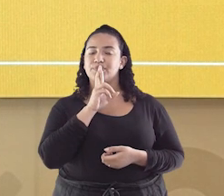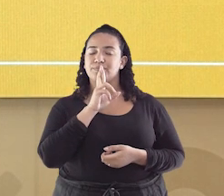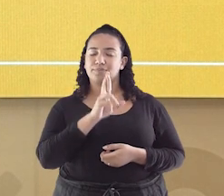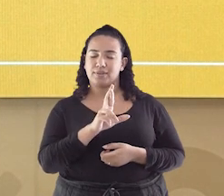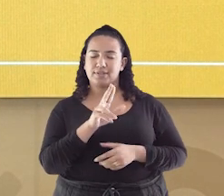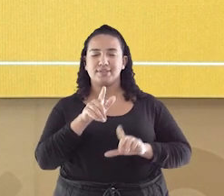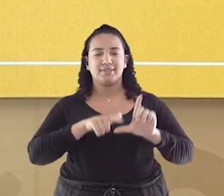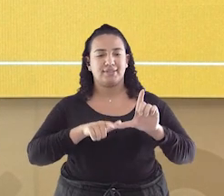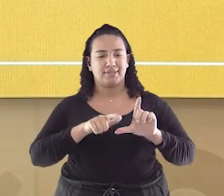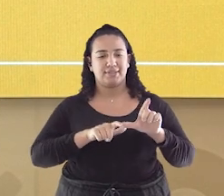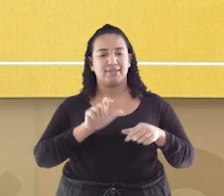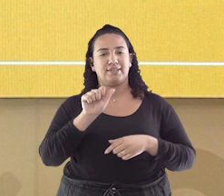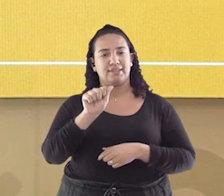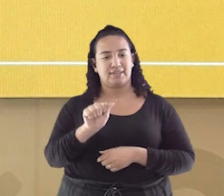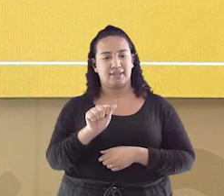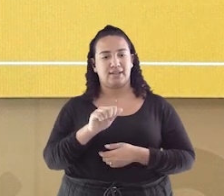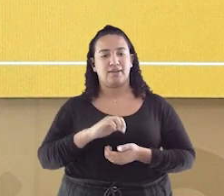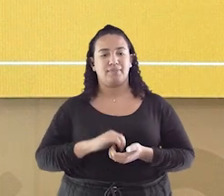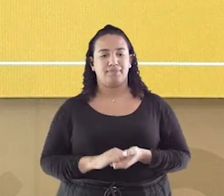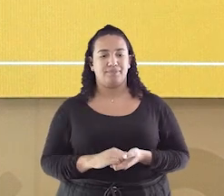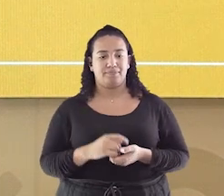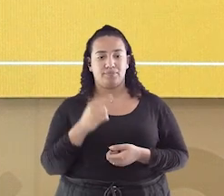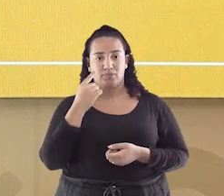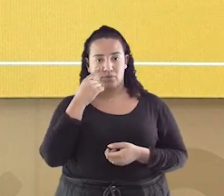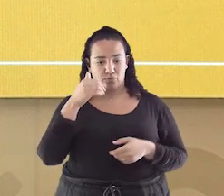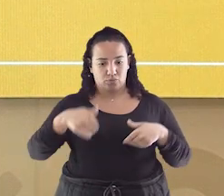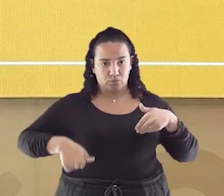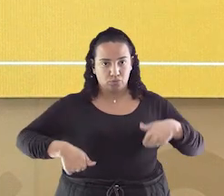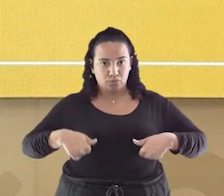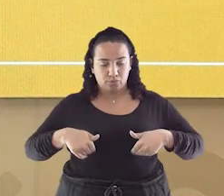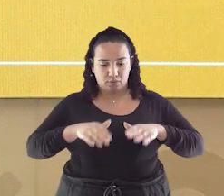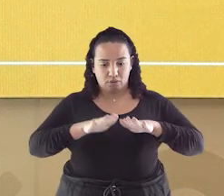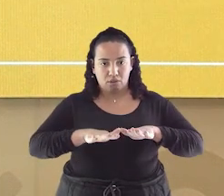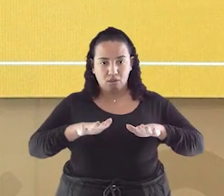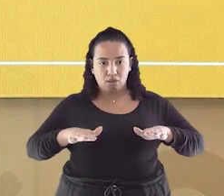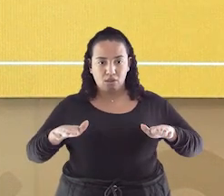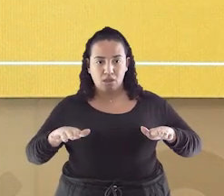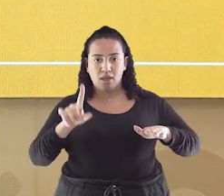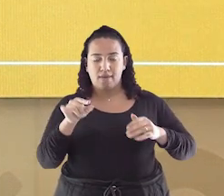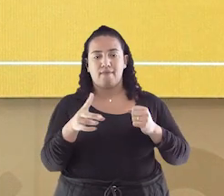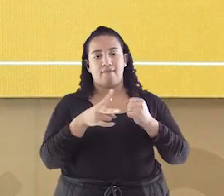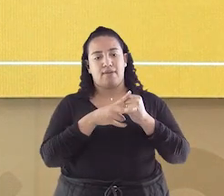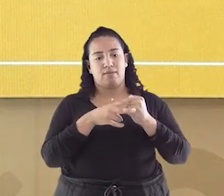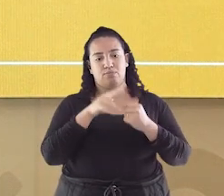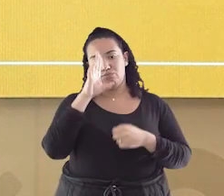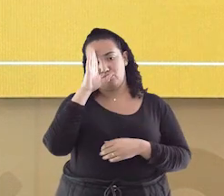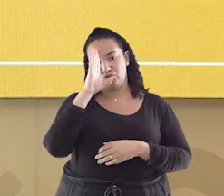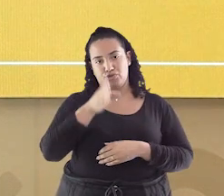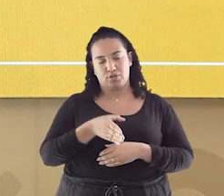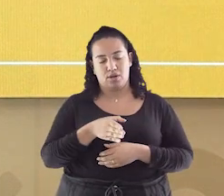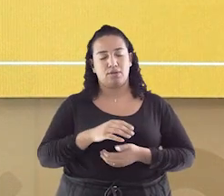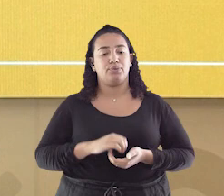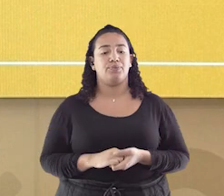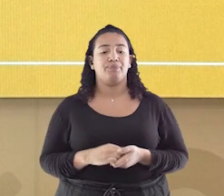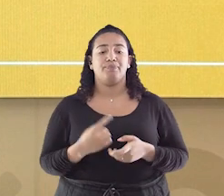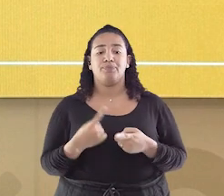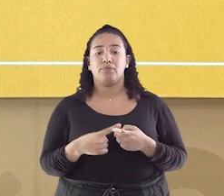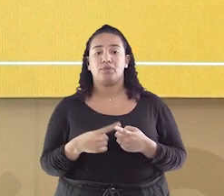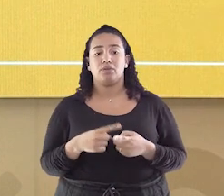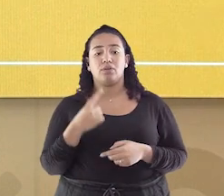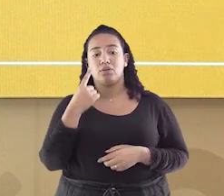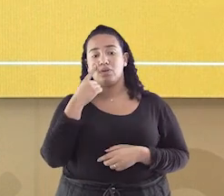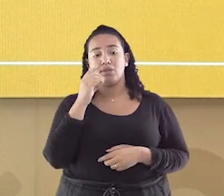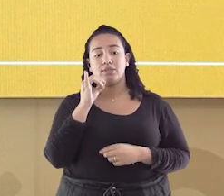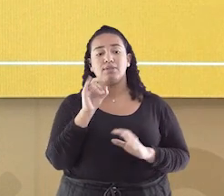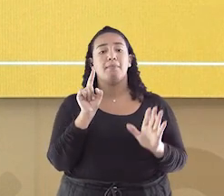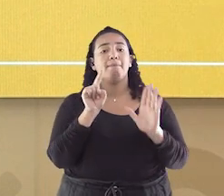Resposta da questão 3. Letra A. Curupira deixa pegadas apresenta o verbo transitivo direto. Pois, ao